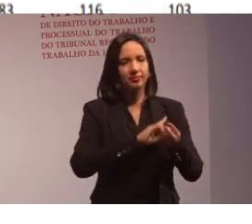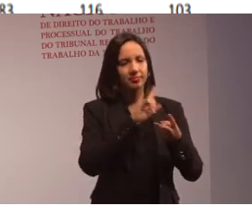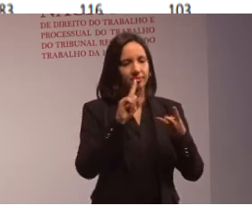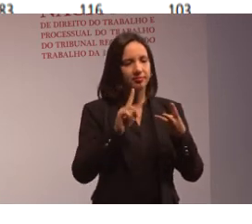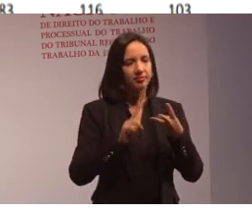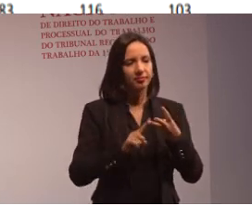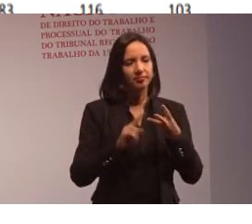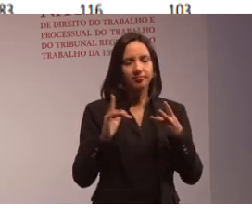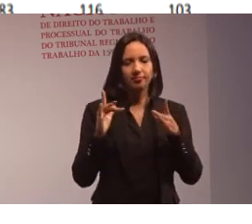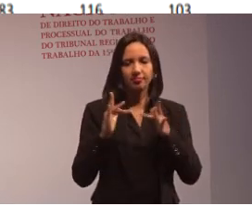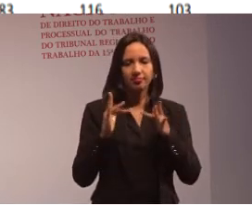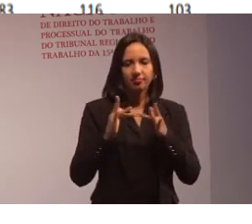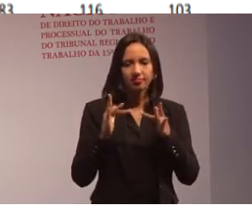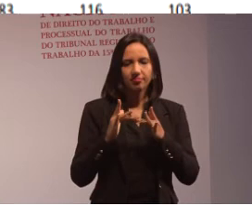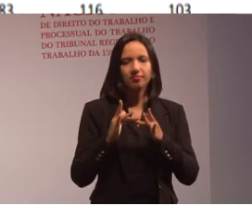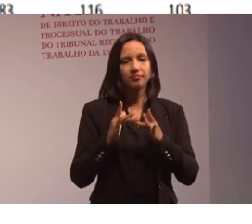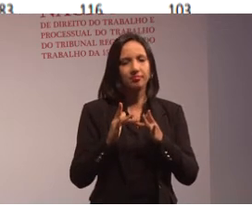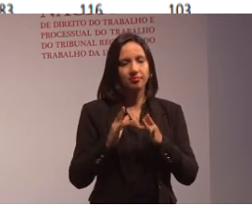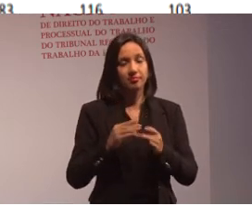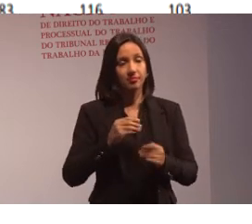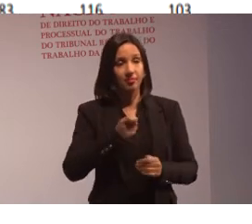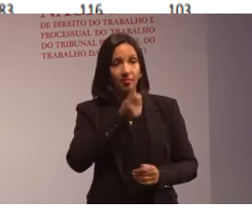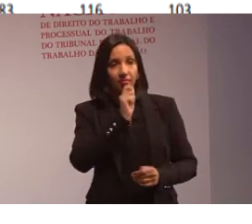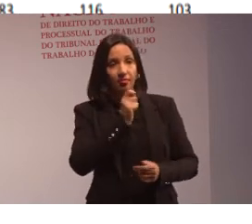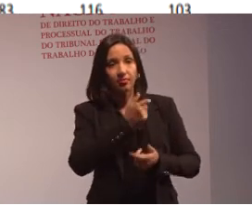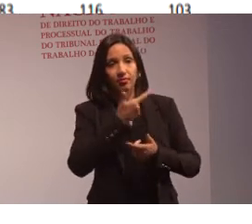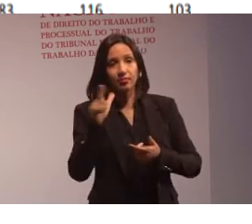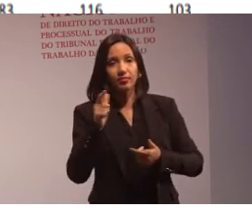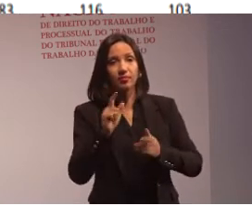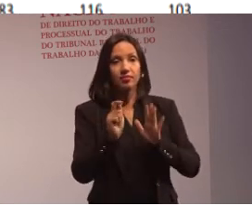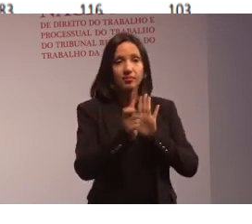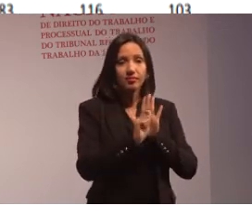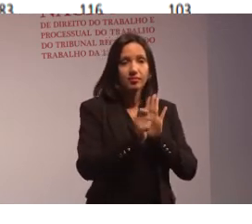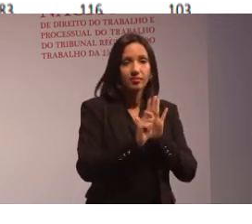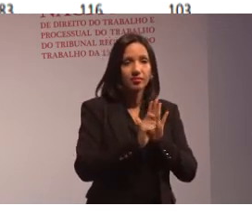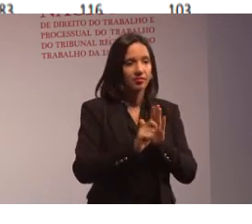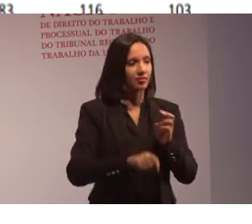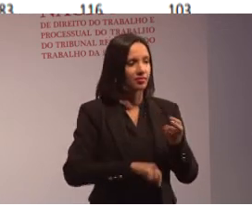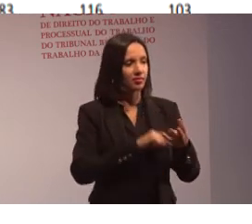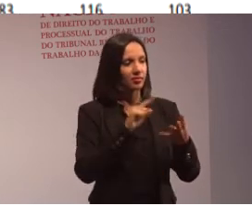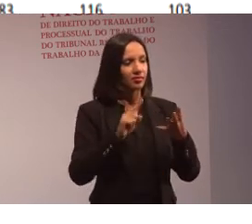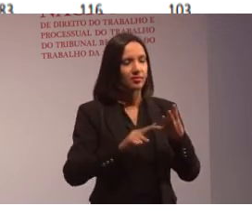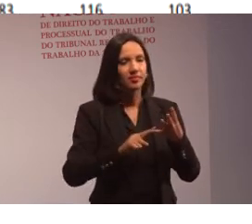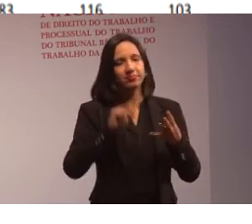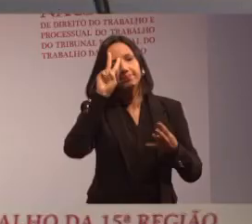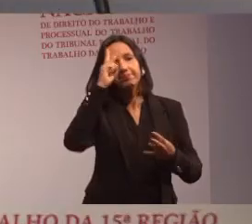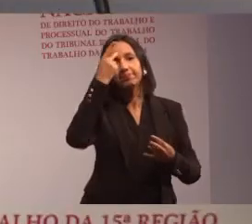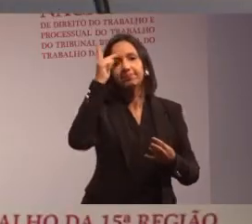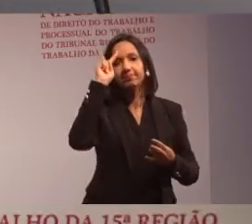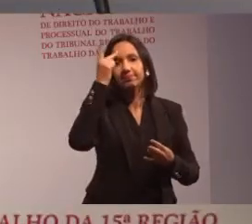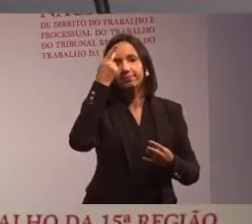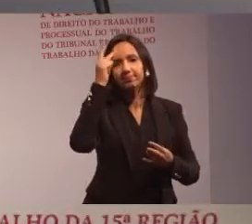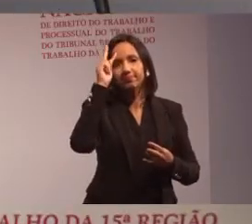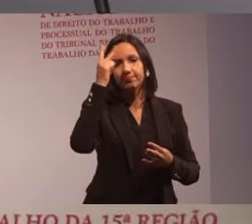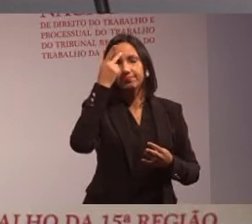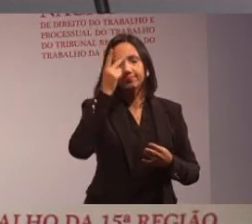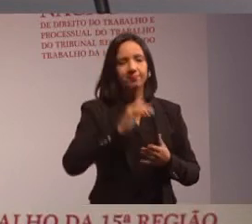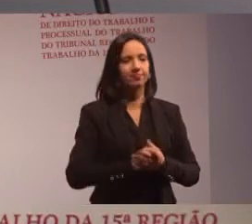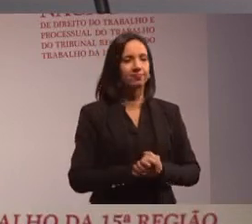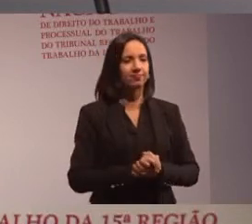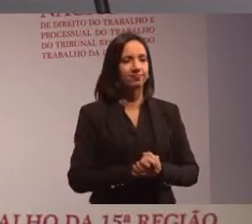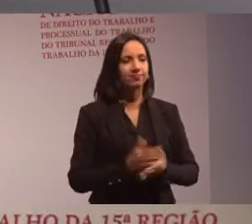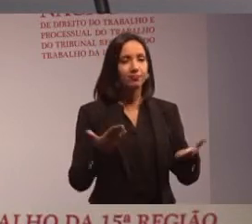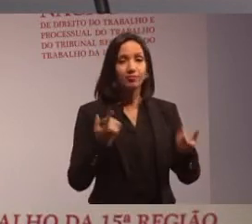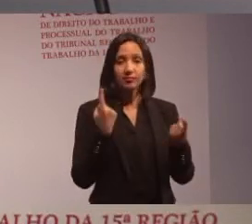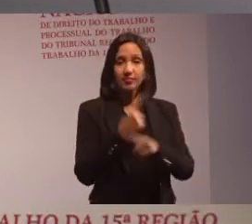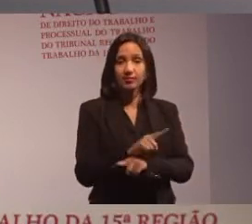transtornos relacionados a álcool e outras drogas, e seguido pelo transtorno afetivo bipolar. Só que aqui eu